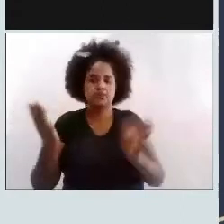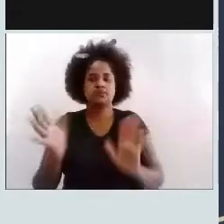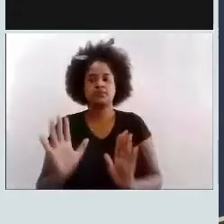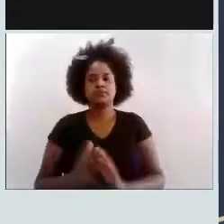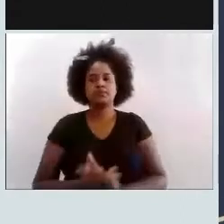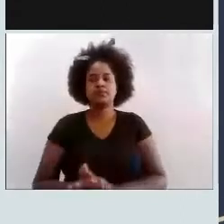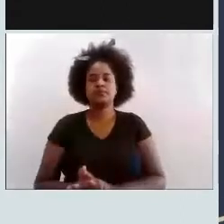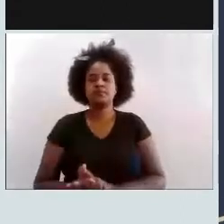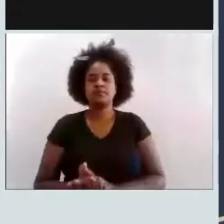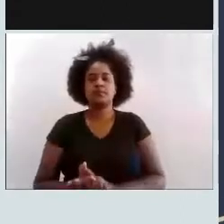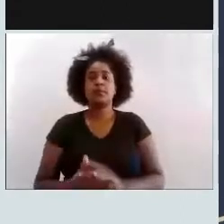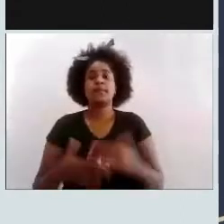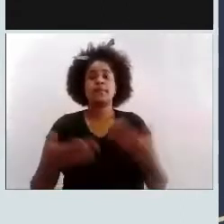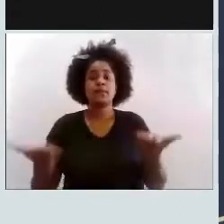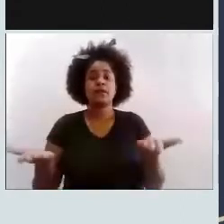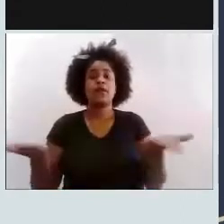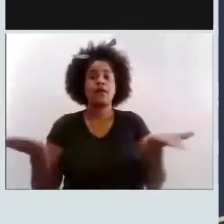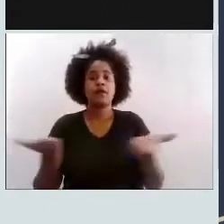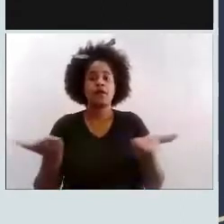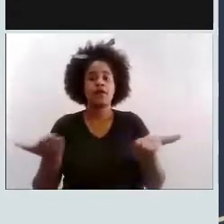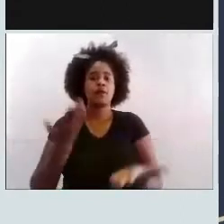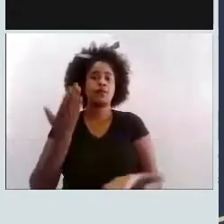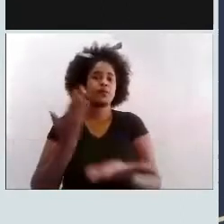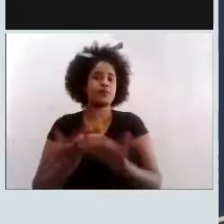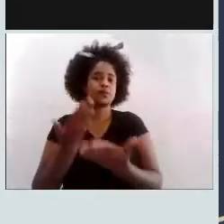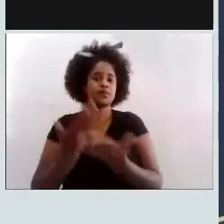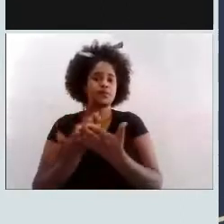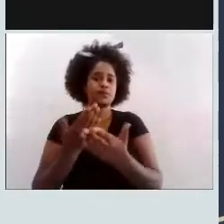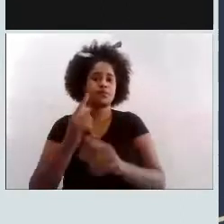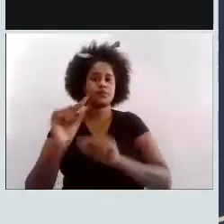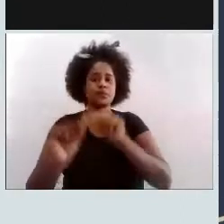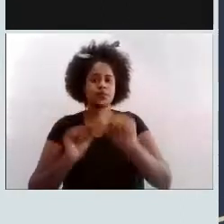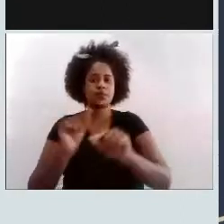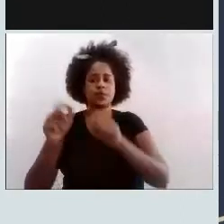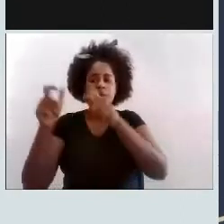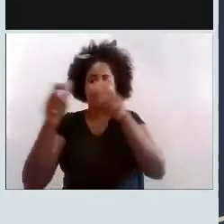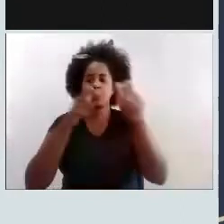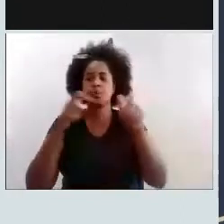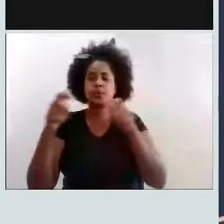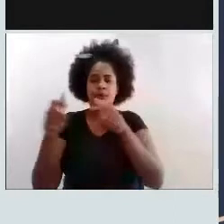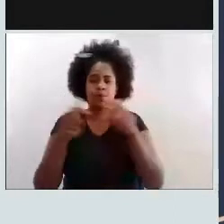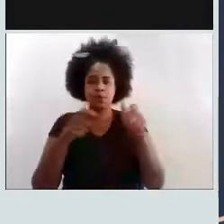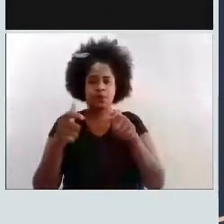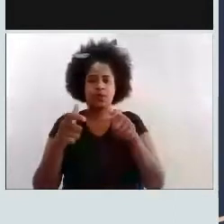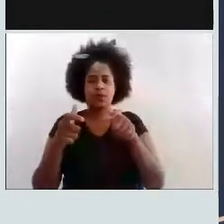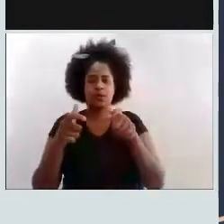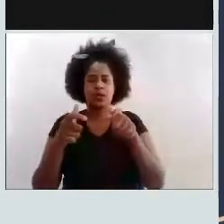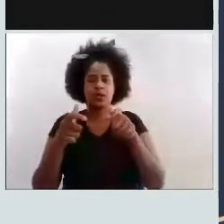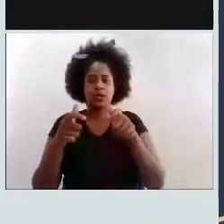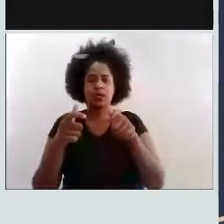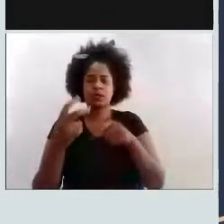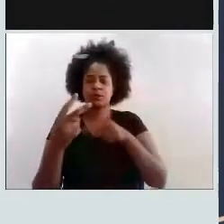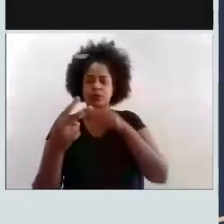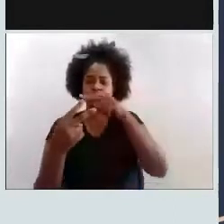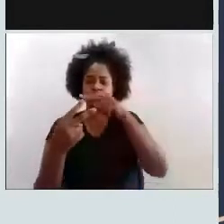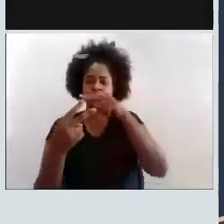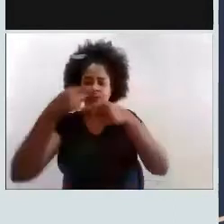agora posições entre duas retas, sendo elas concorrentes,